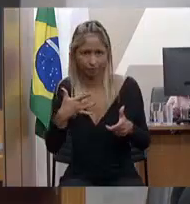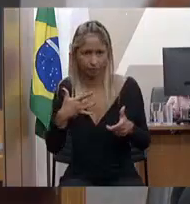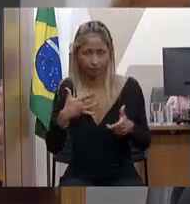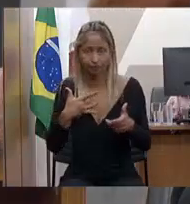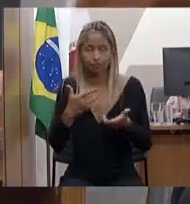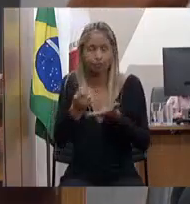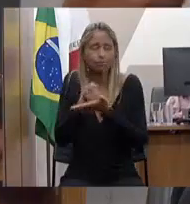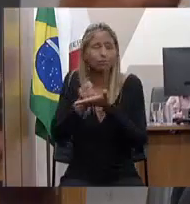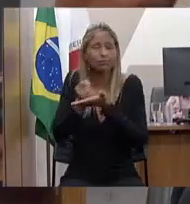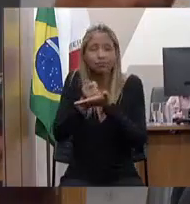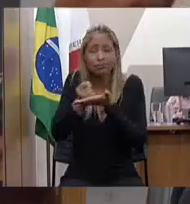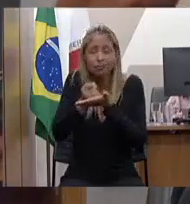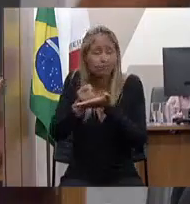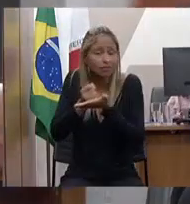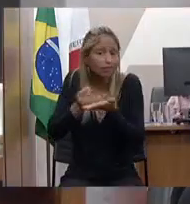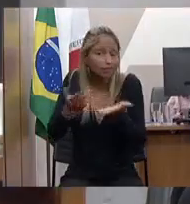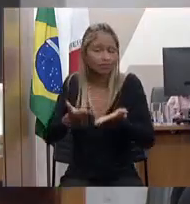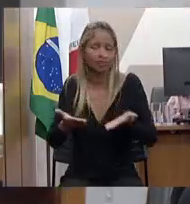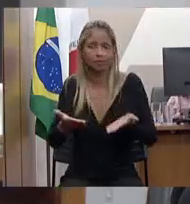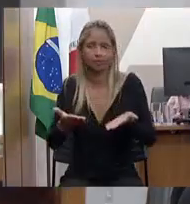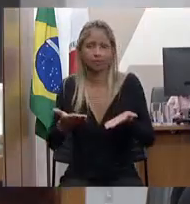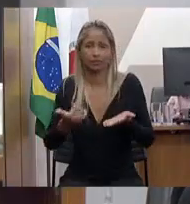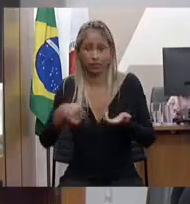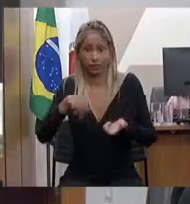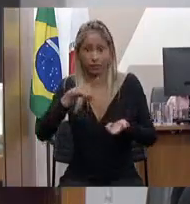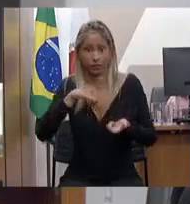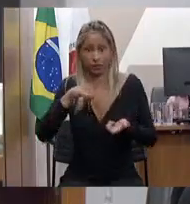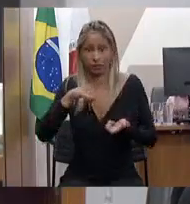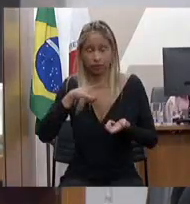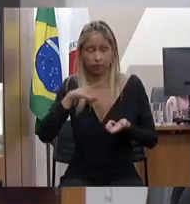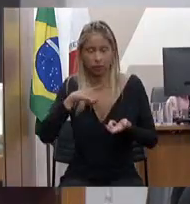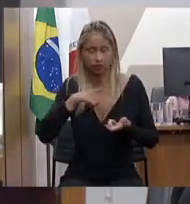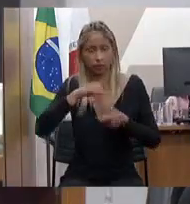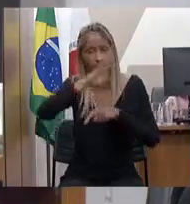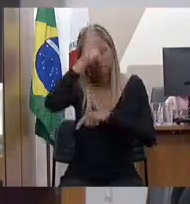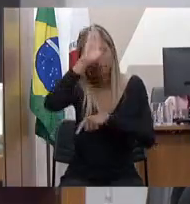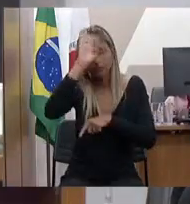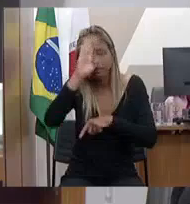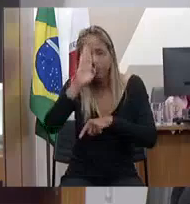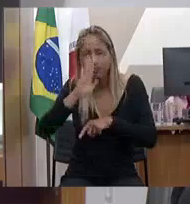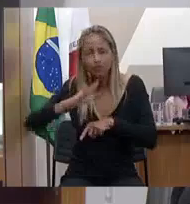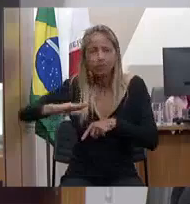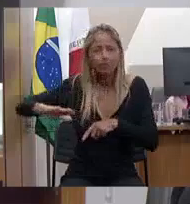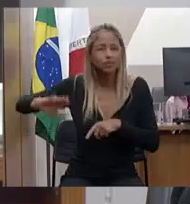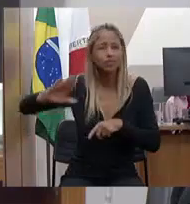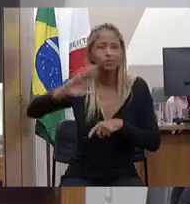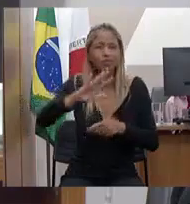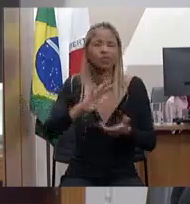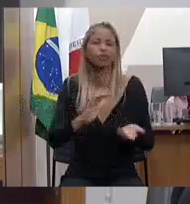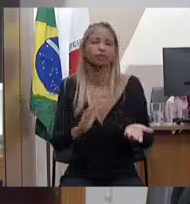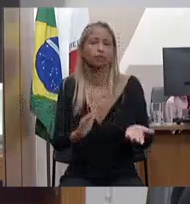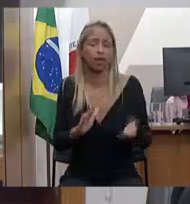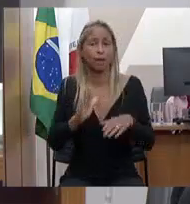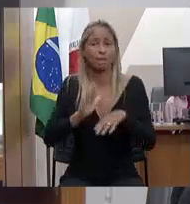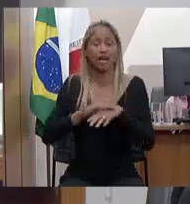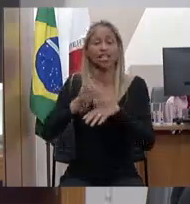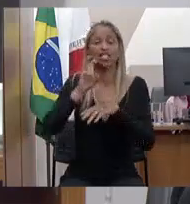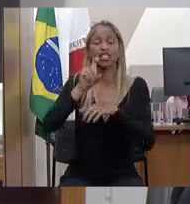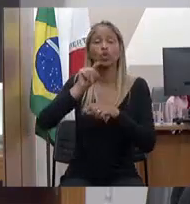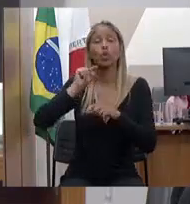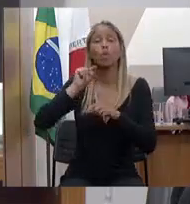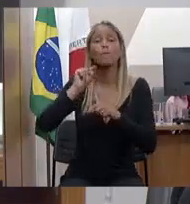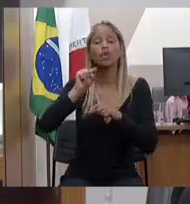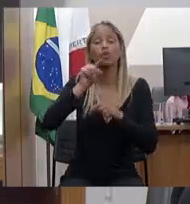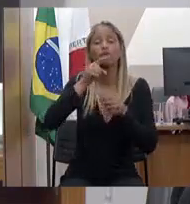primária na atenção primária nós temos PSF nesse Brasil inteiro um Brasil inteiro mais de 5.000